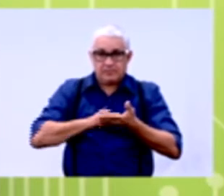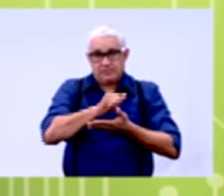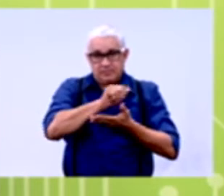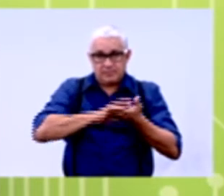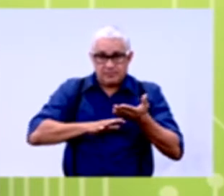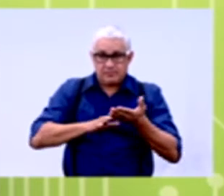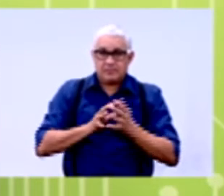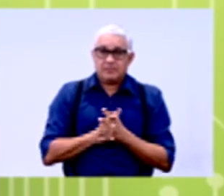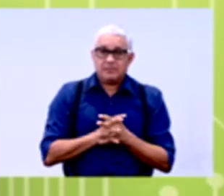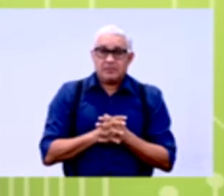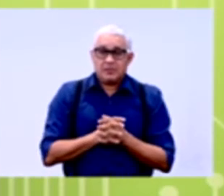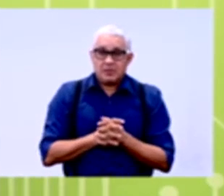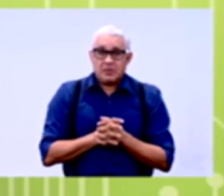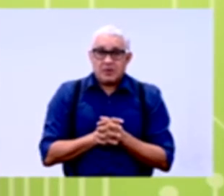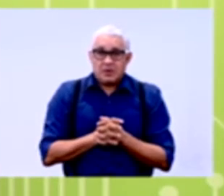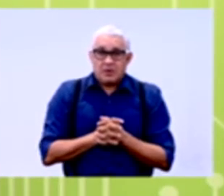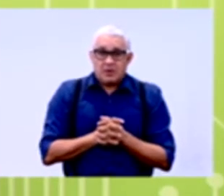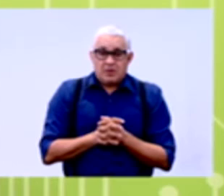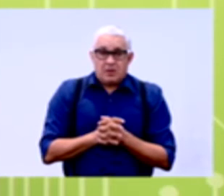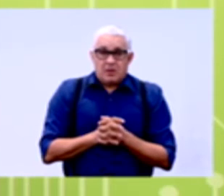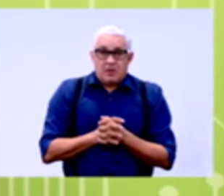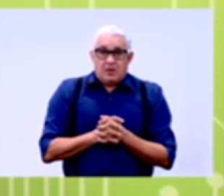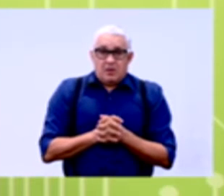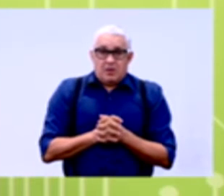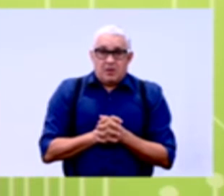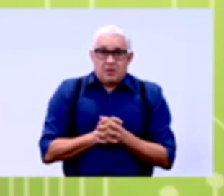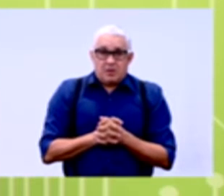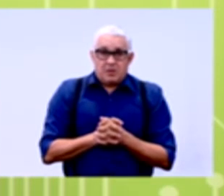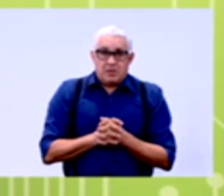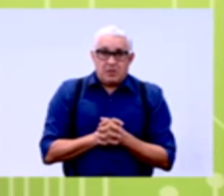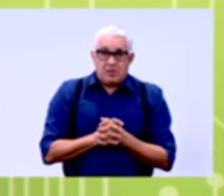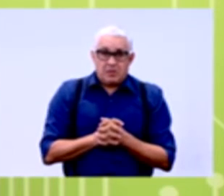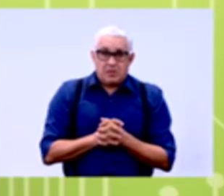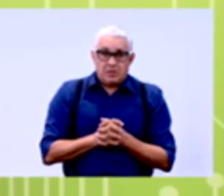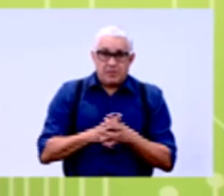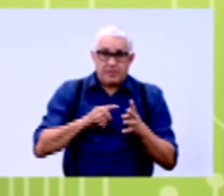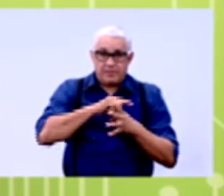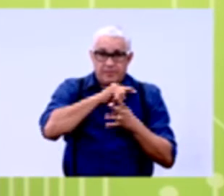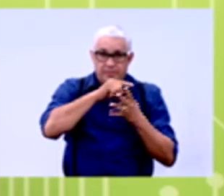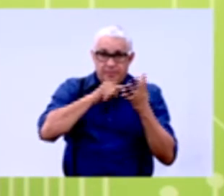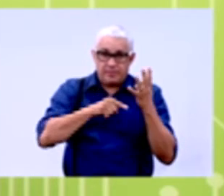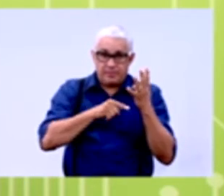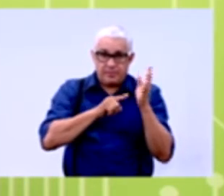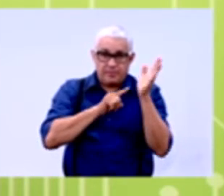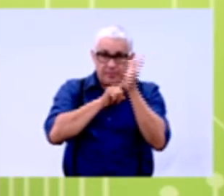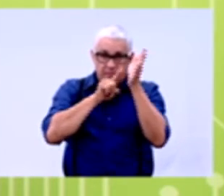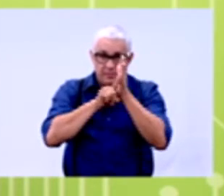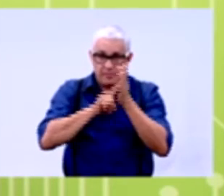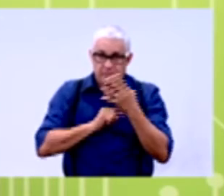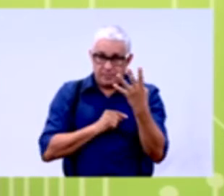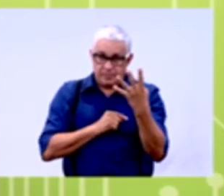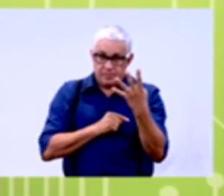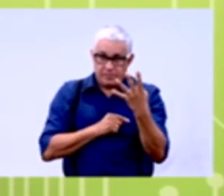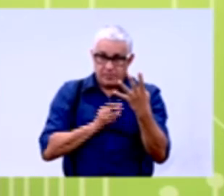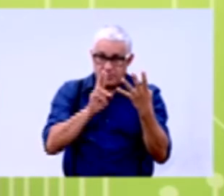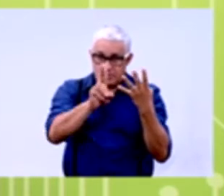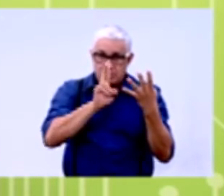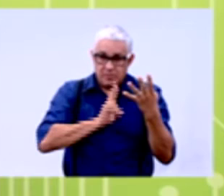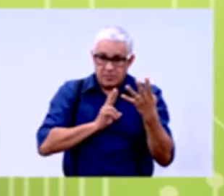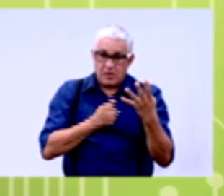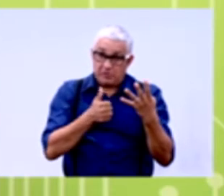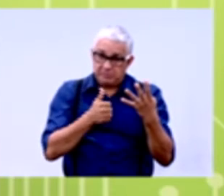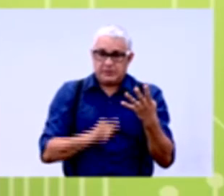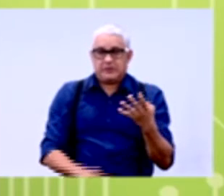exercício. Então, nós elaboramos 4 questões para os senhores responderem. Então vamos